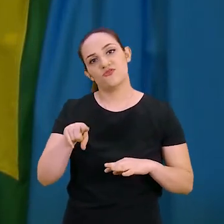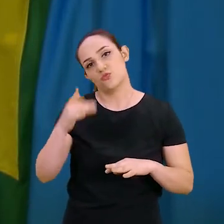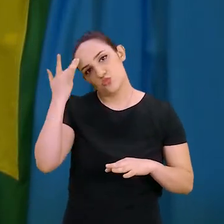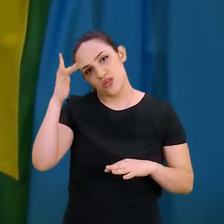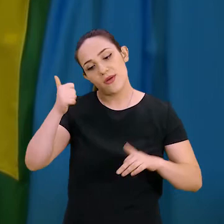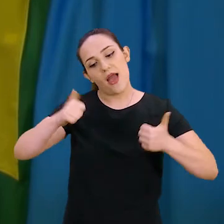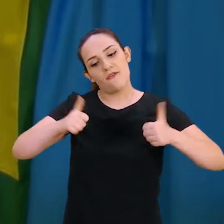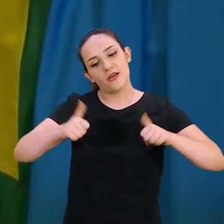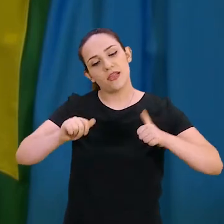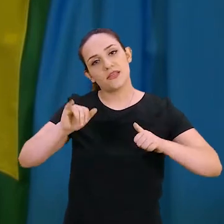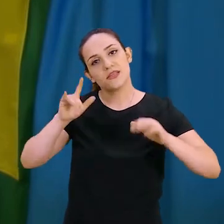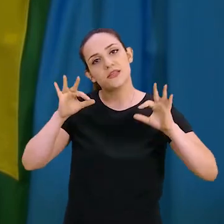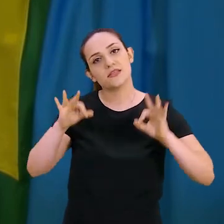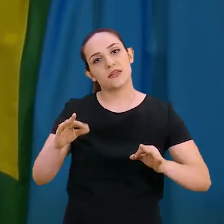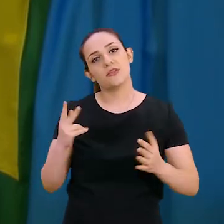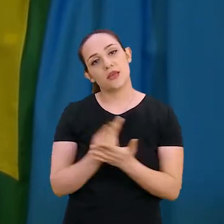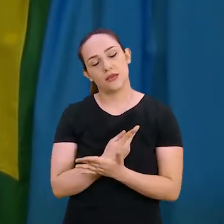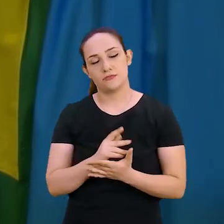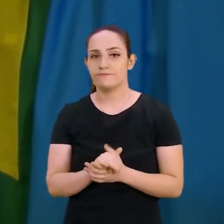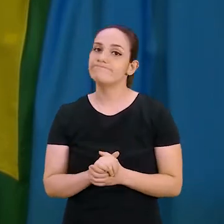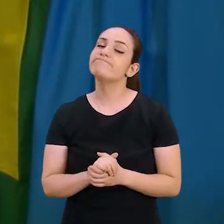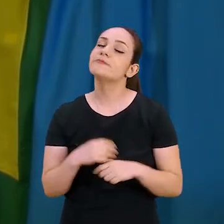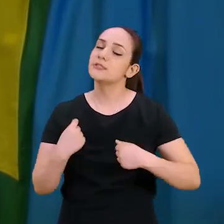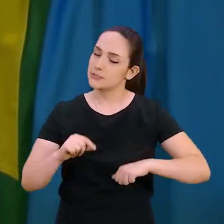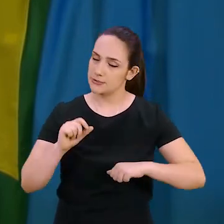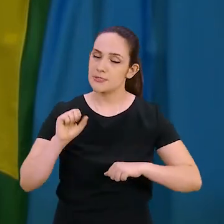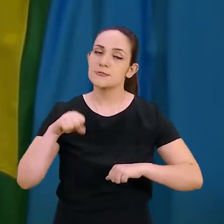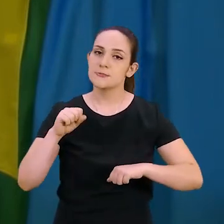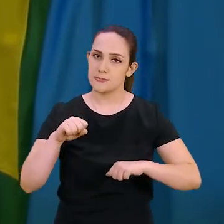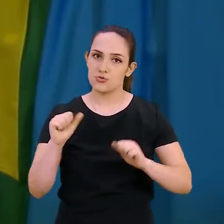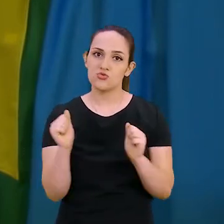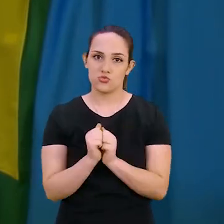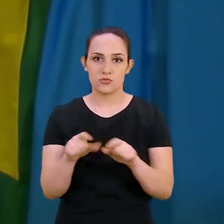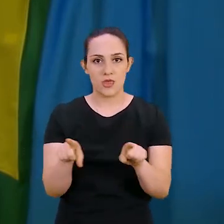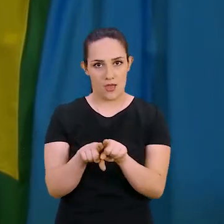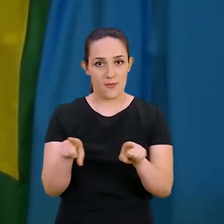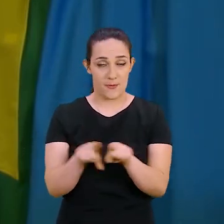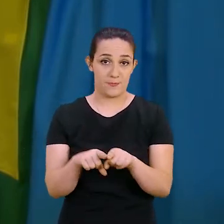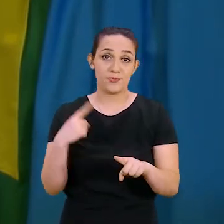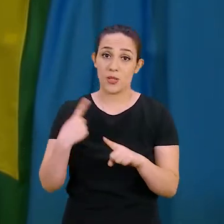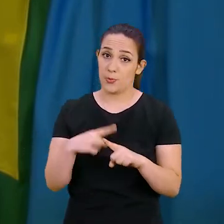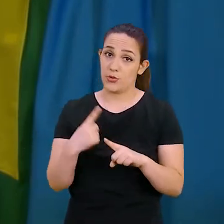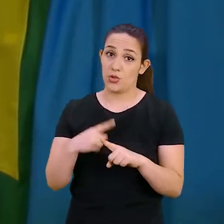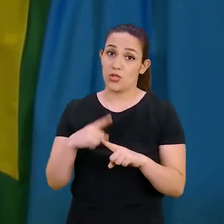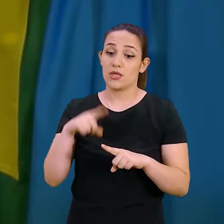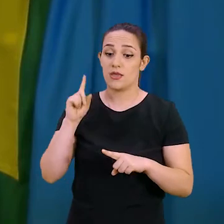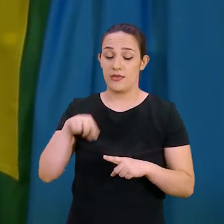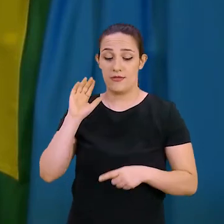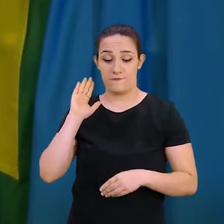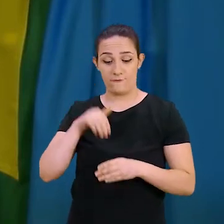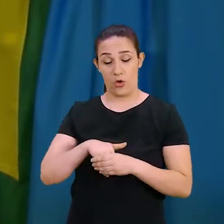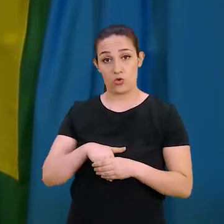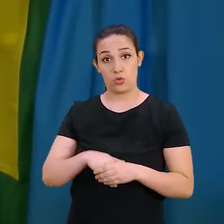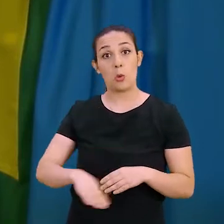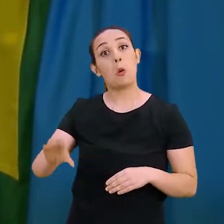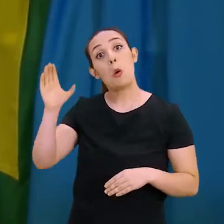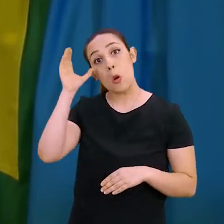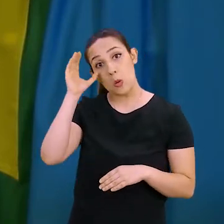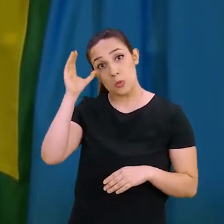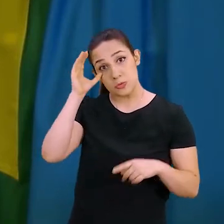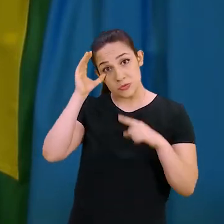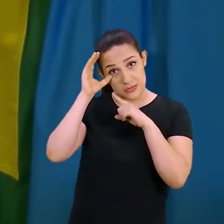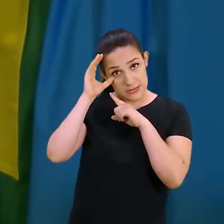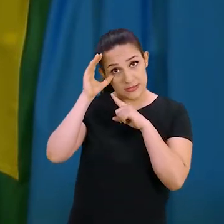se você não souber filtrar aquilo que você está recebendo. Então, também tem que ser trabalhado em cima disso, para que o voto seja um voto